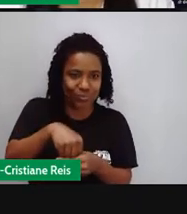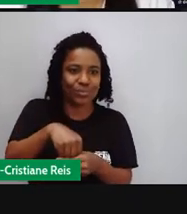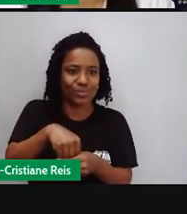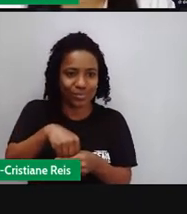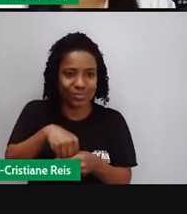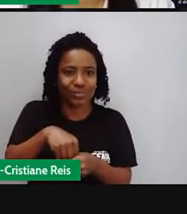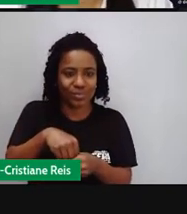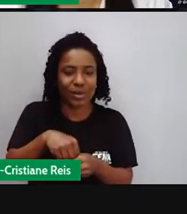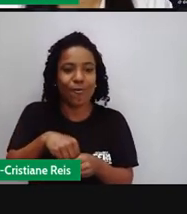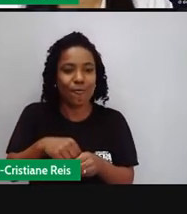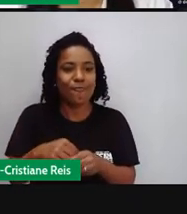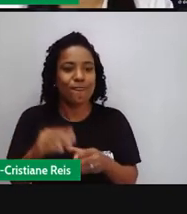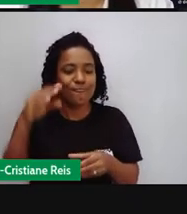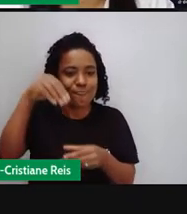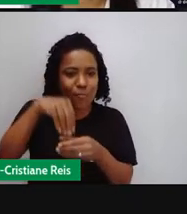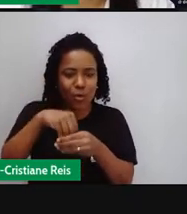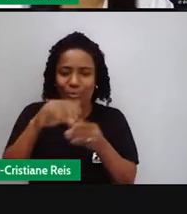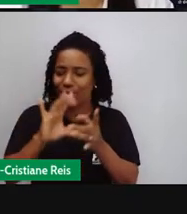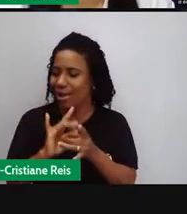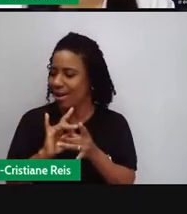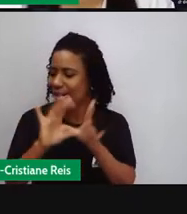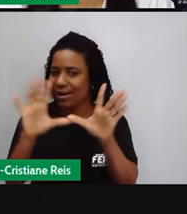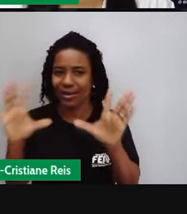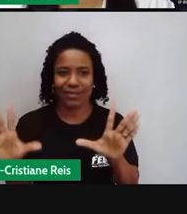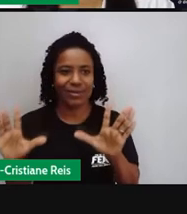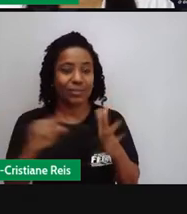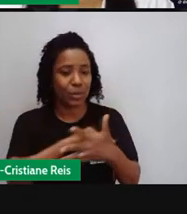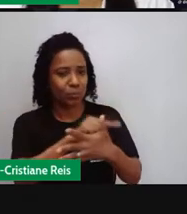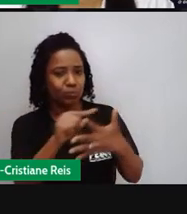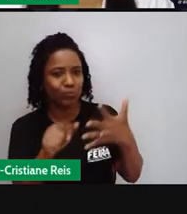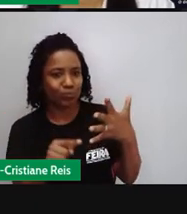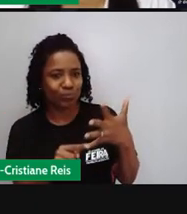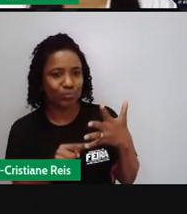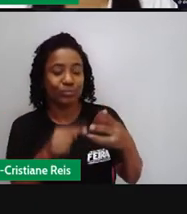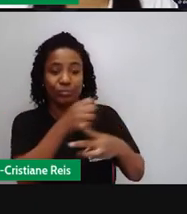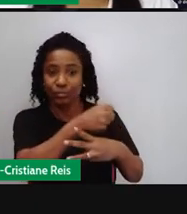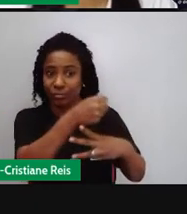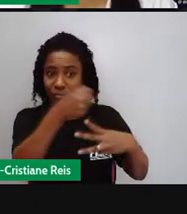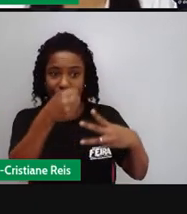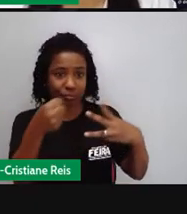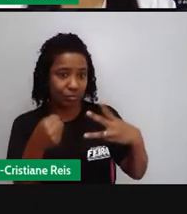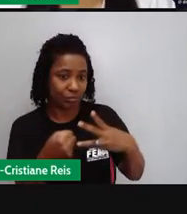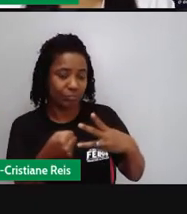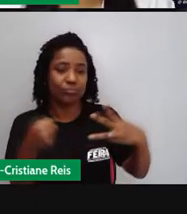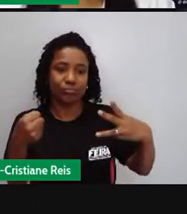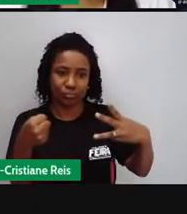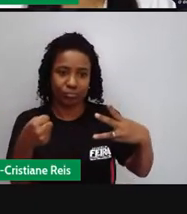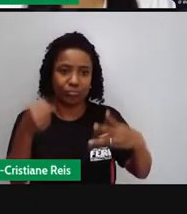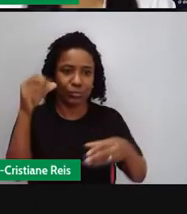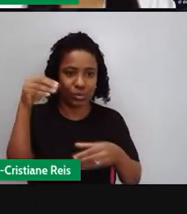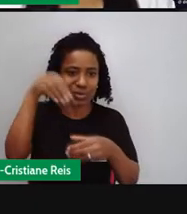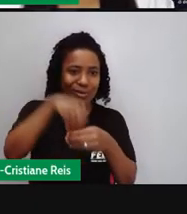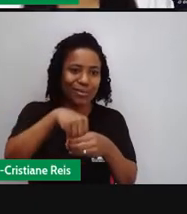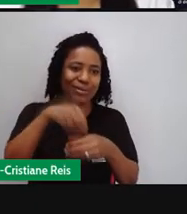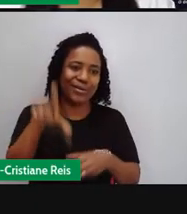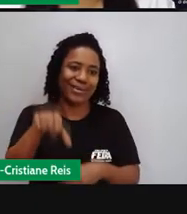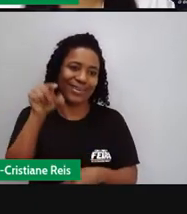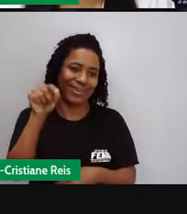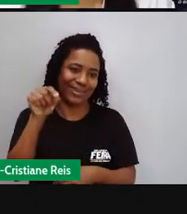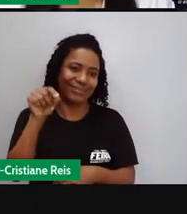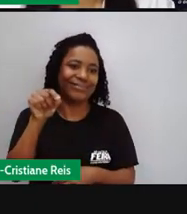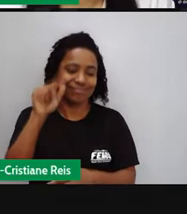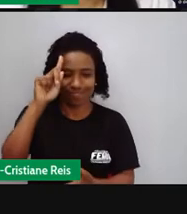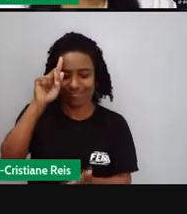para que esses representantes políticos, eles pudessem aí ser eleitos pela escolha, pela